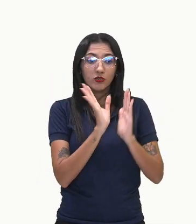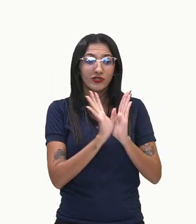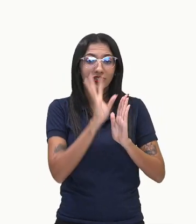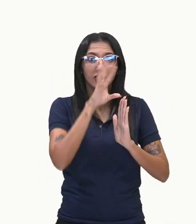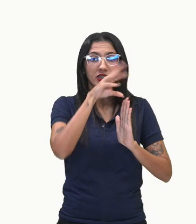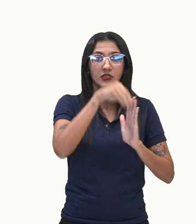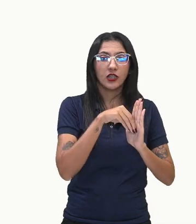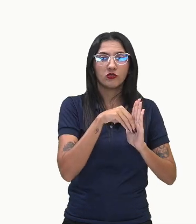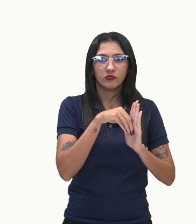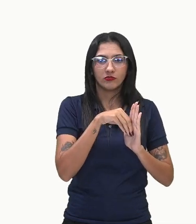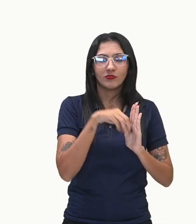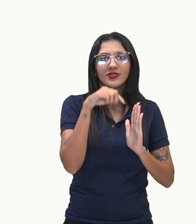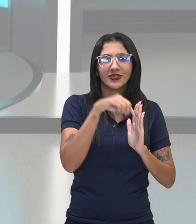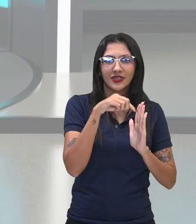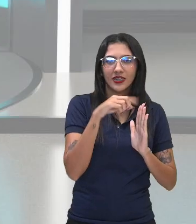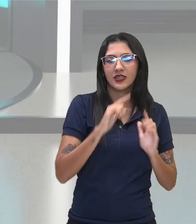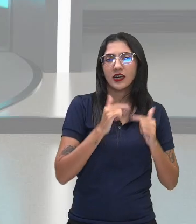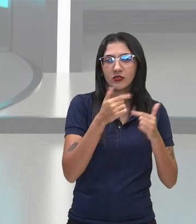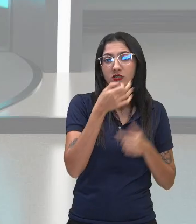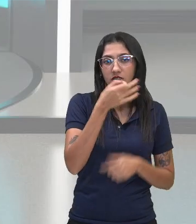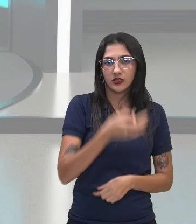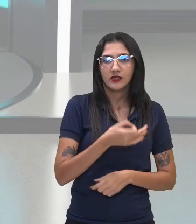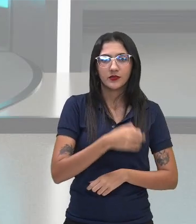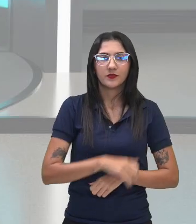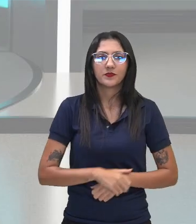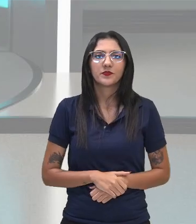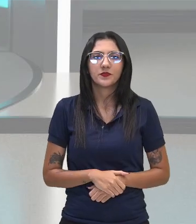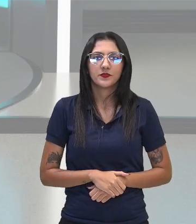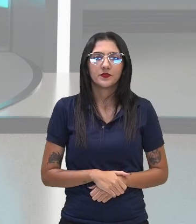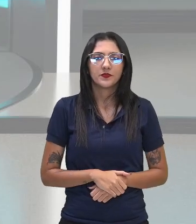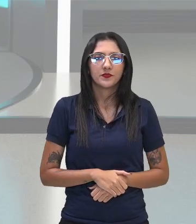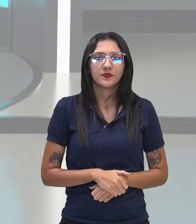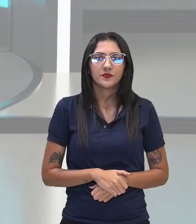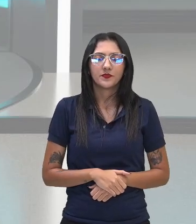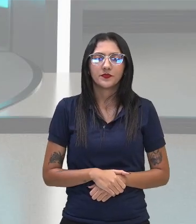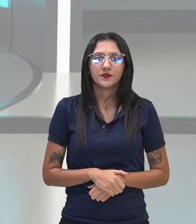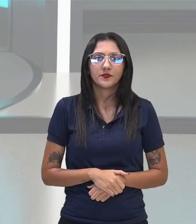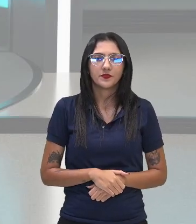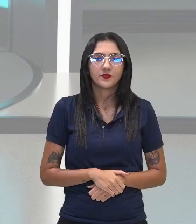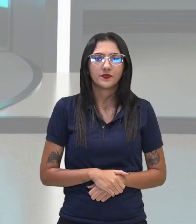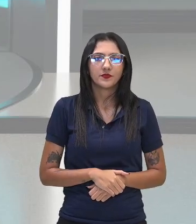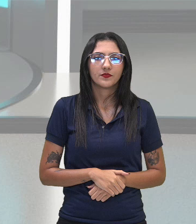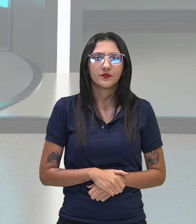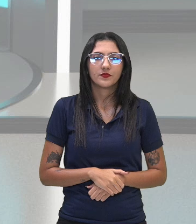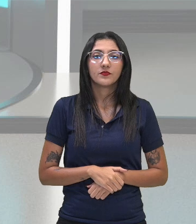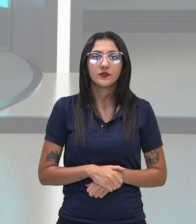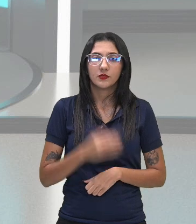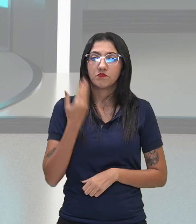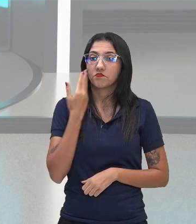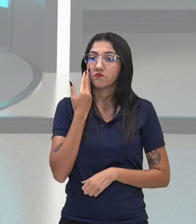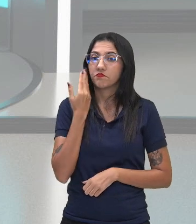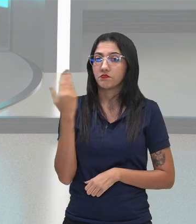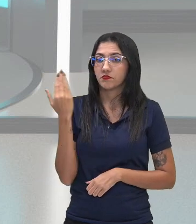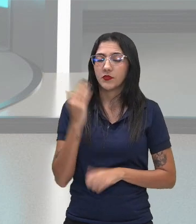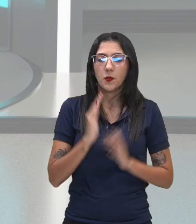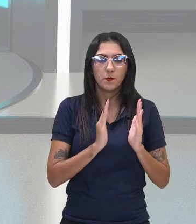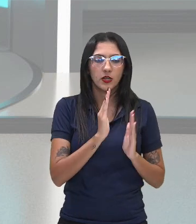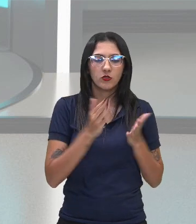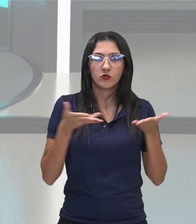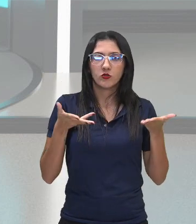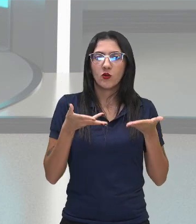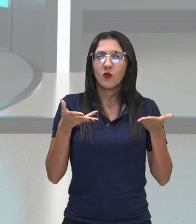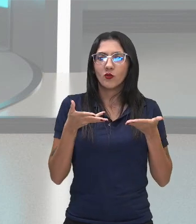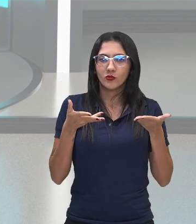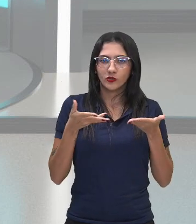modo indicativo. Falando sobre o tempo presente, nós temos o presente